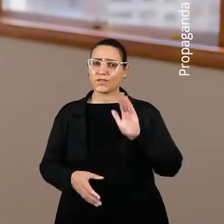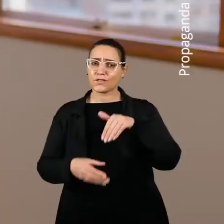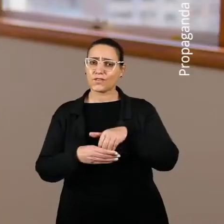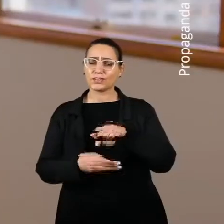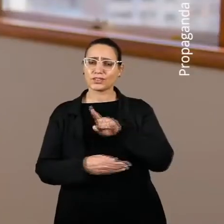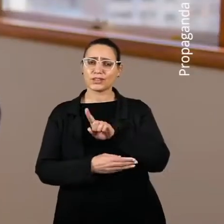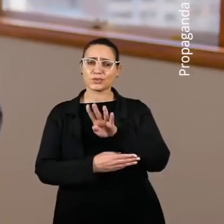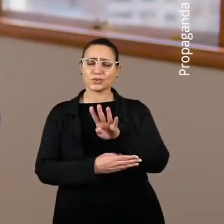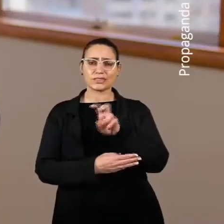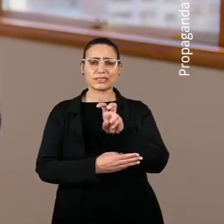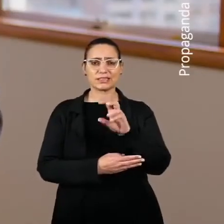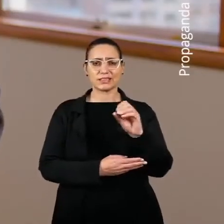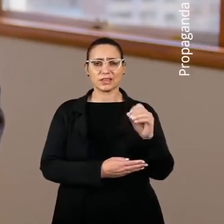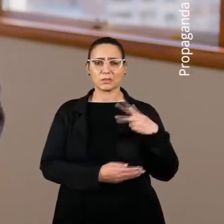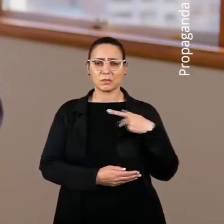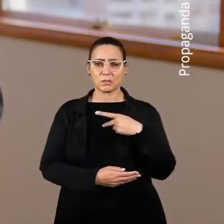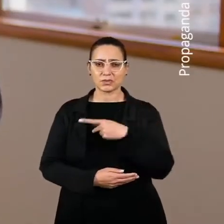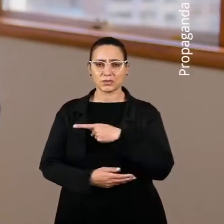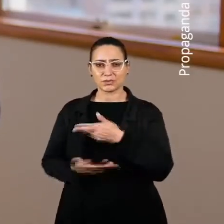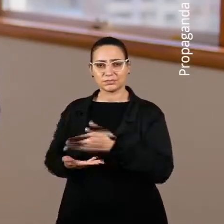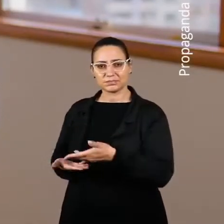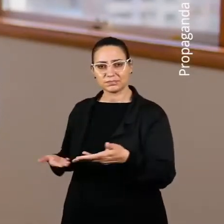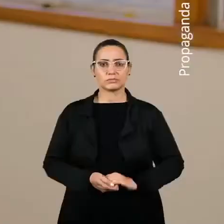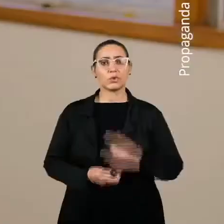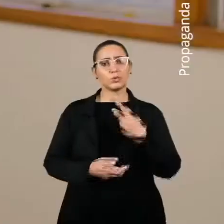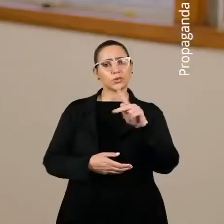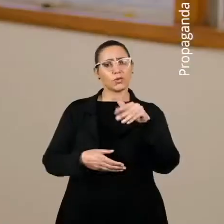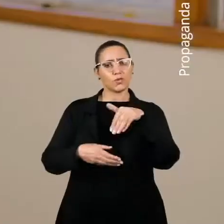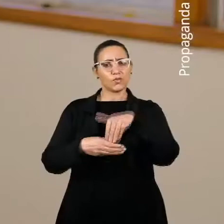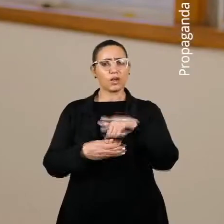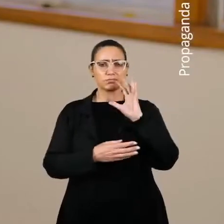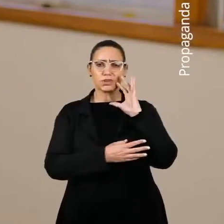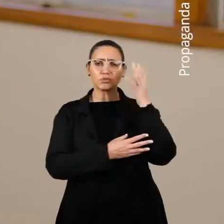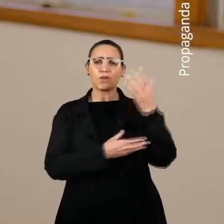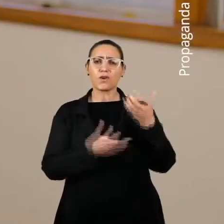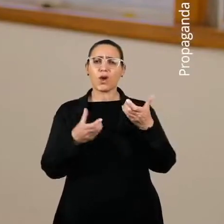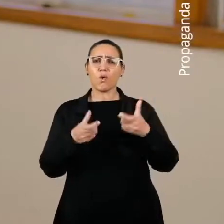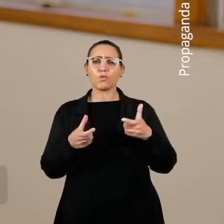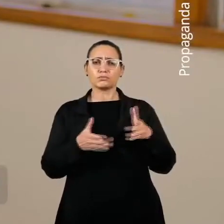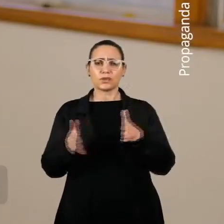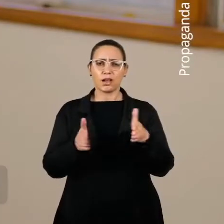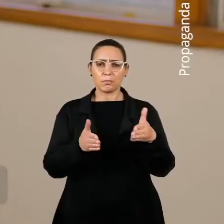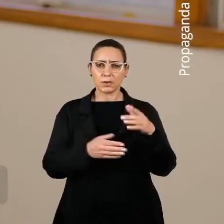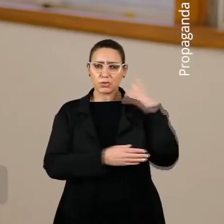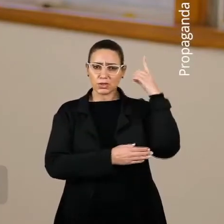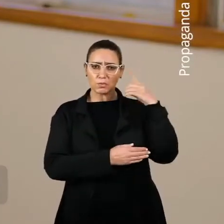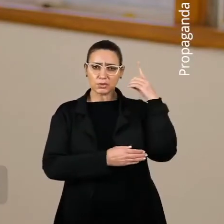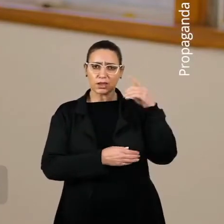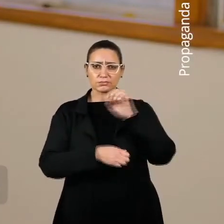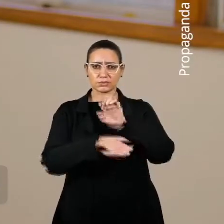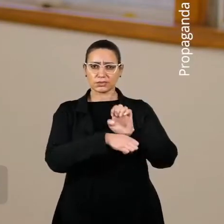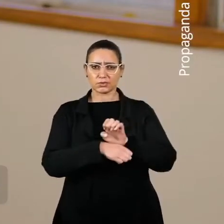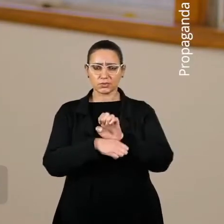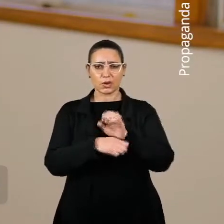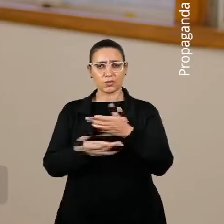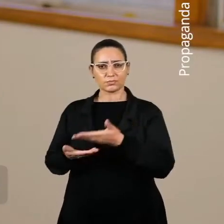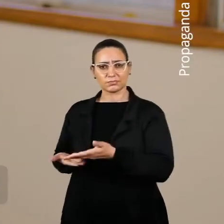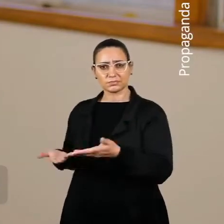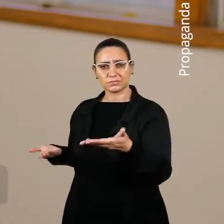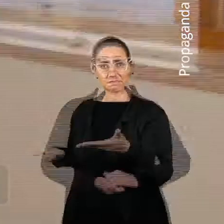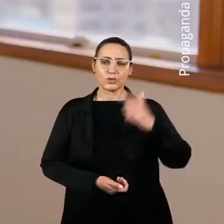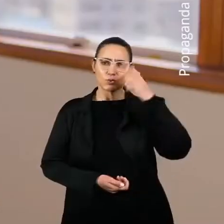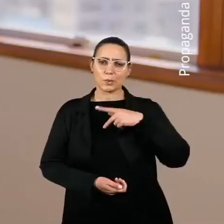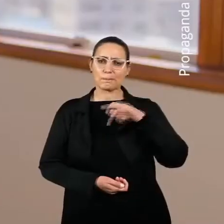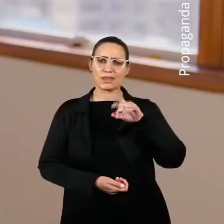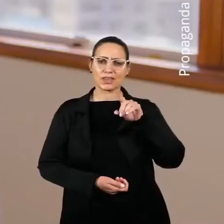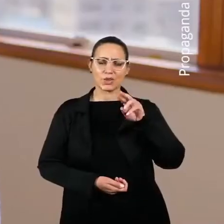Vote 14500, pastor Oswaldo Oliveira, deputado estadual. Seu voto decide para onde vamos. Deputado estadual, Regina Kroloff,